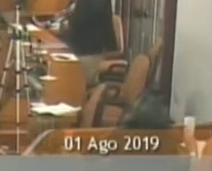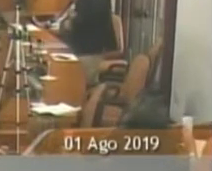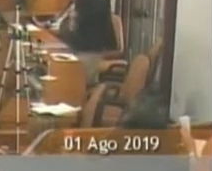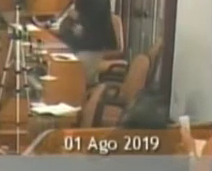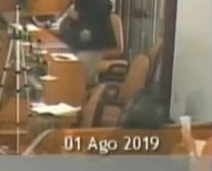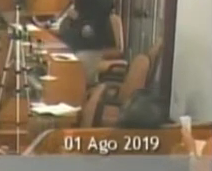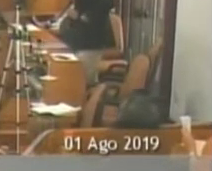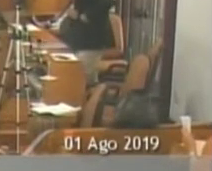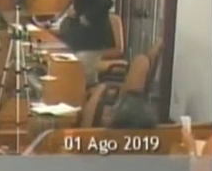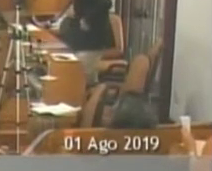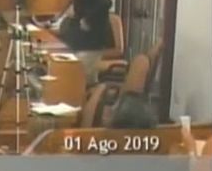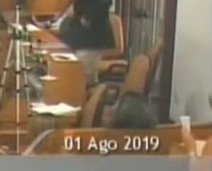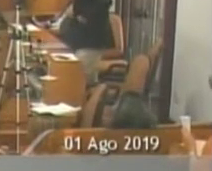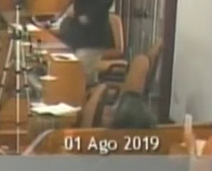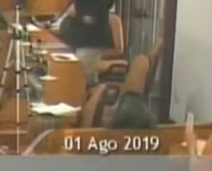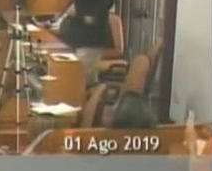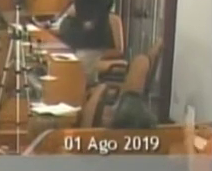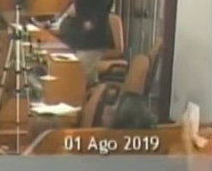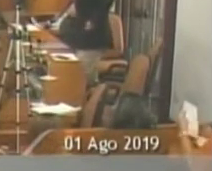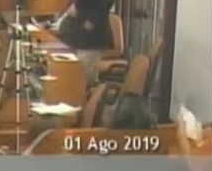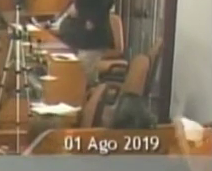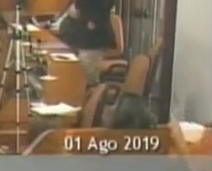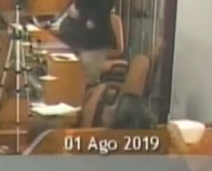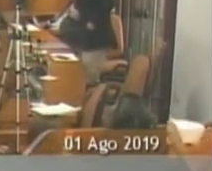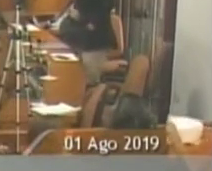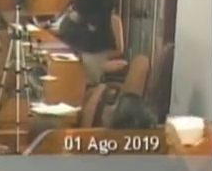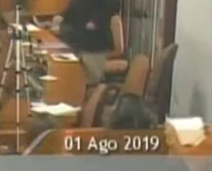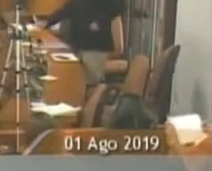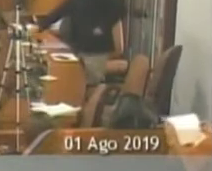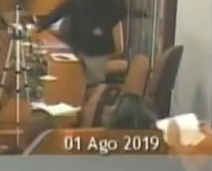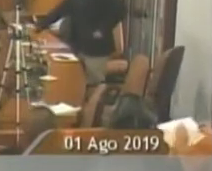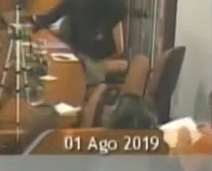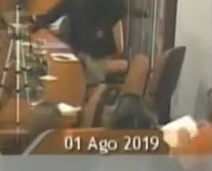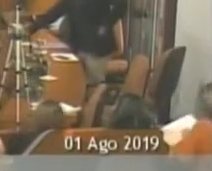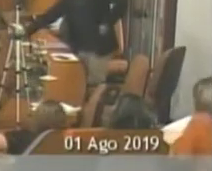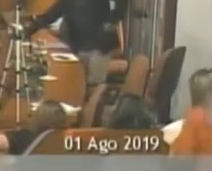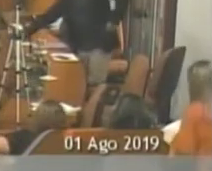E, em reverência à palavra do Senhor, possamos todos nos colocar de pé.